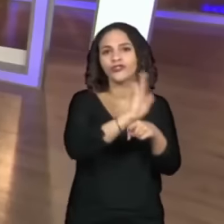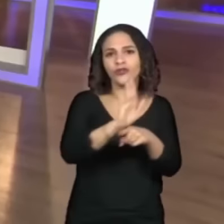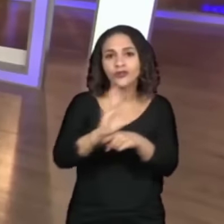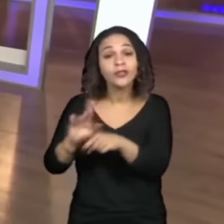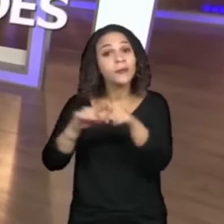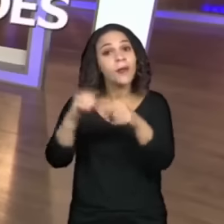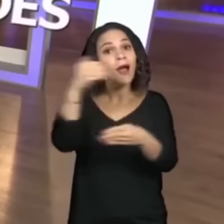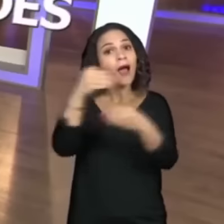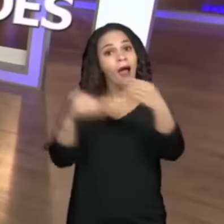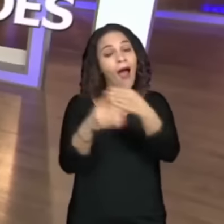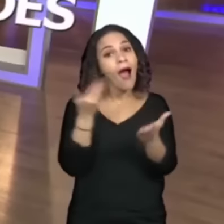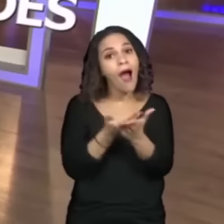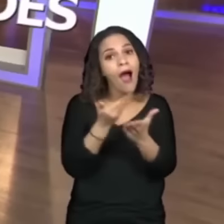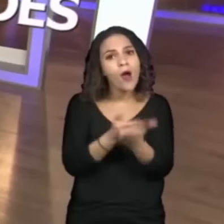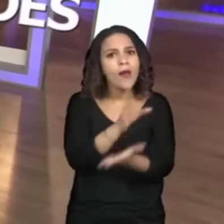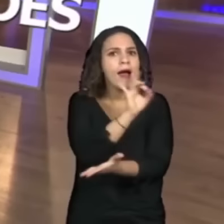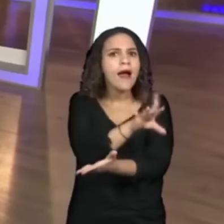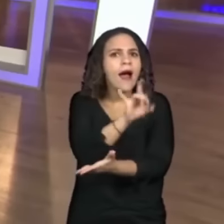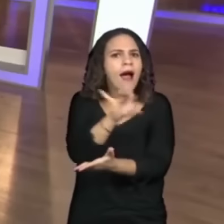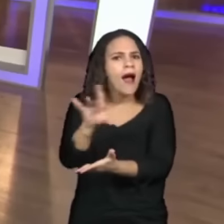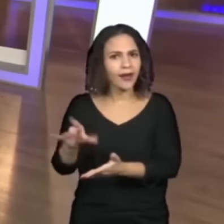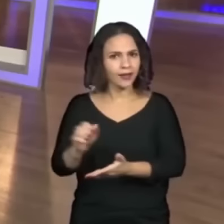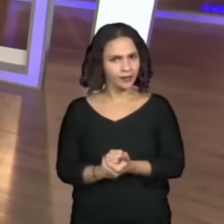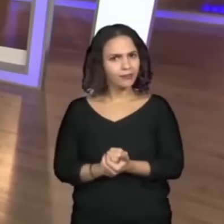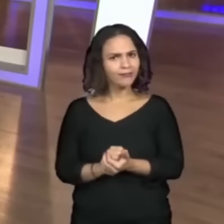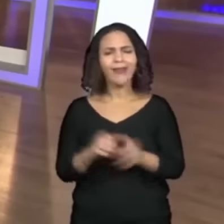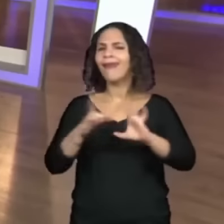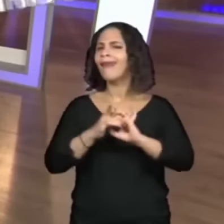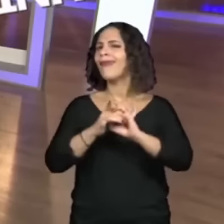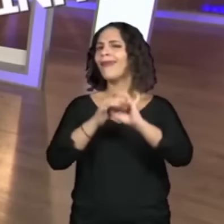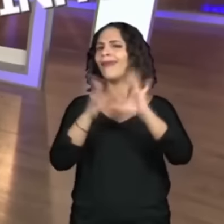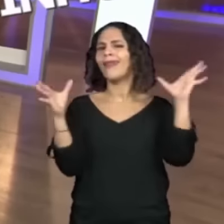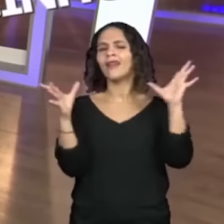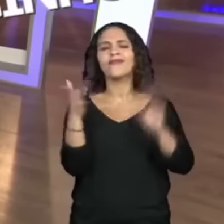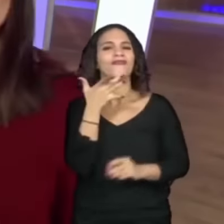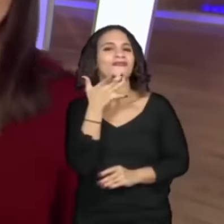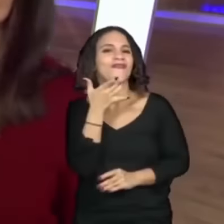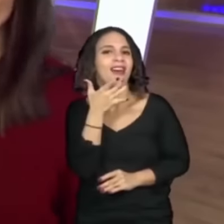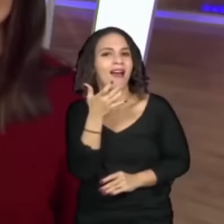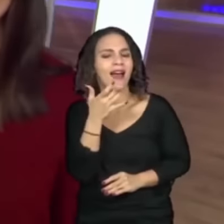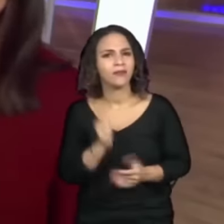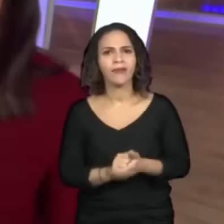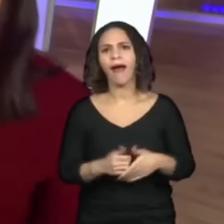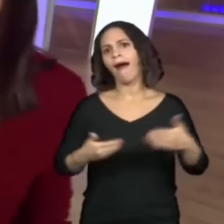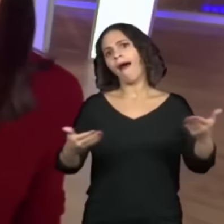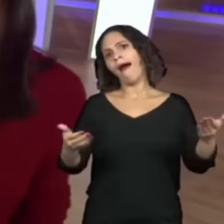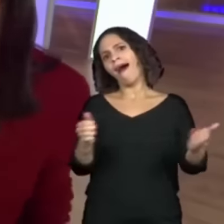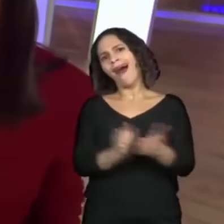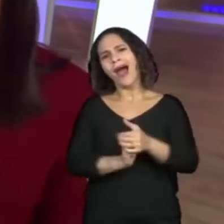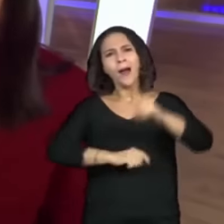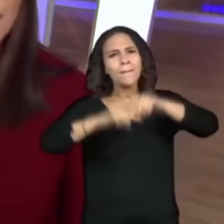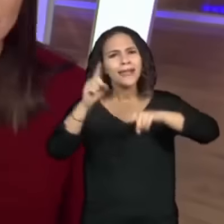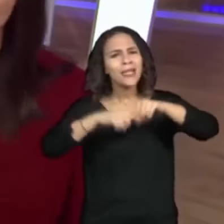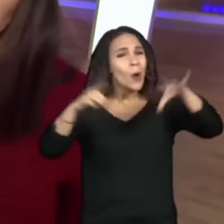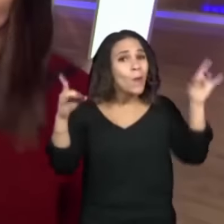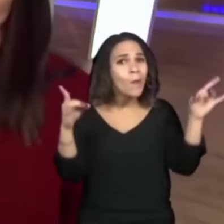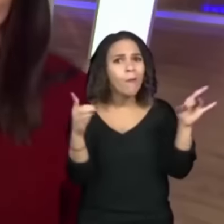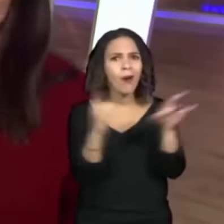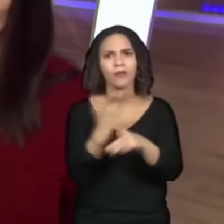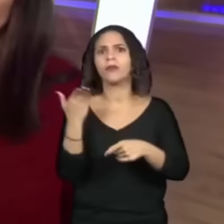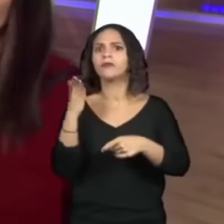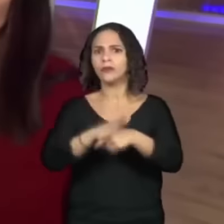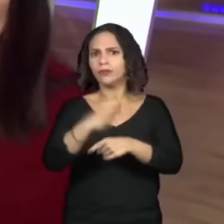aulas e também os slides de apoio de cada aula. Tudo disponível para você, ó, facinho. Ah, gente, ter acesso a todo esse material é uma baita